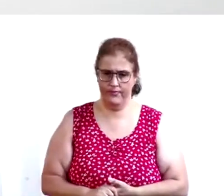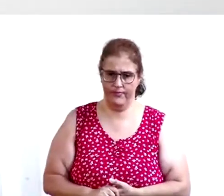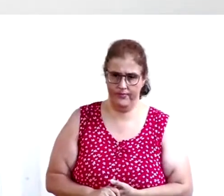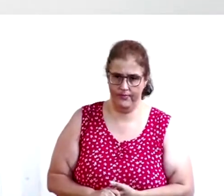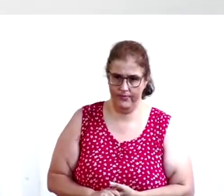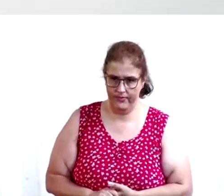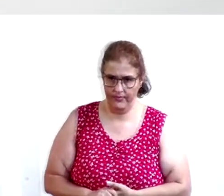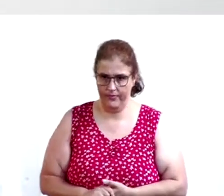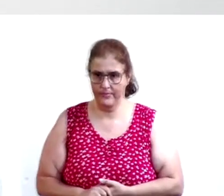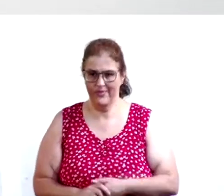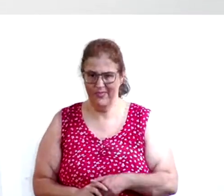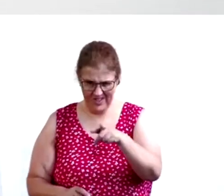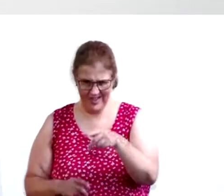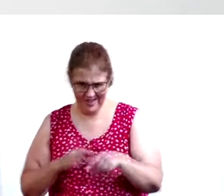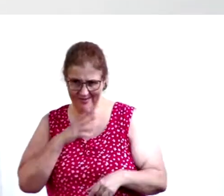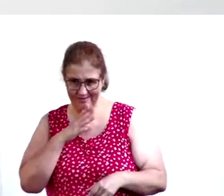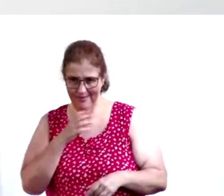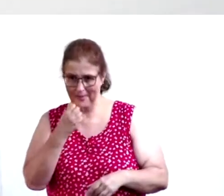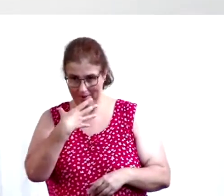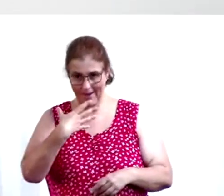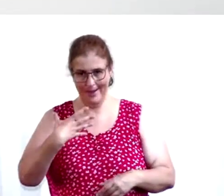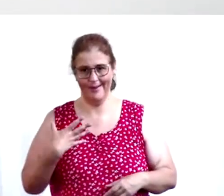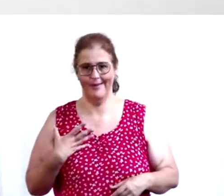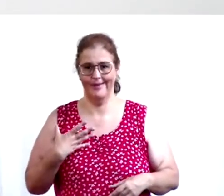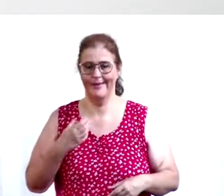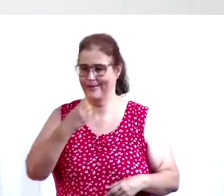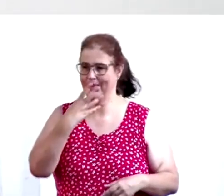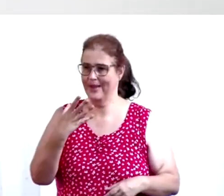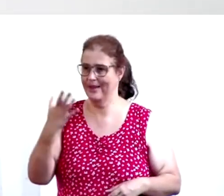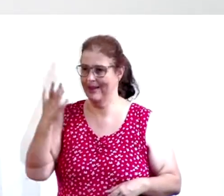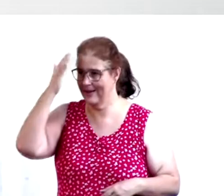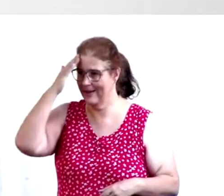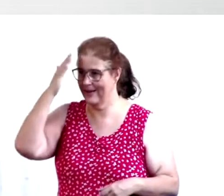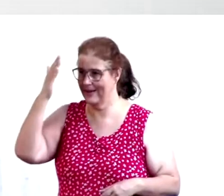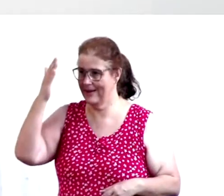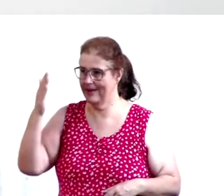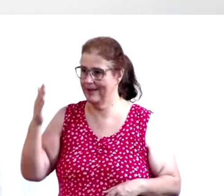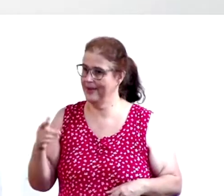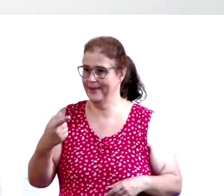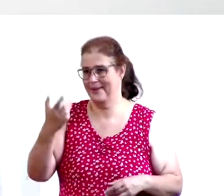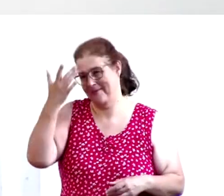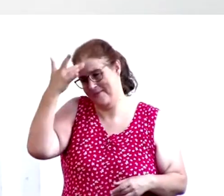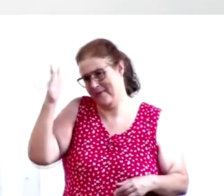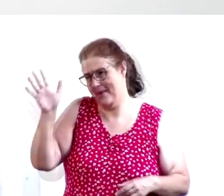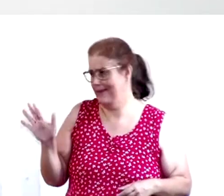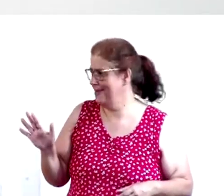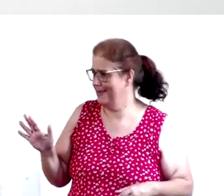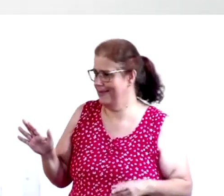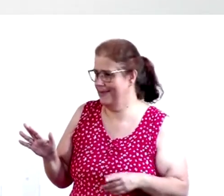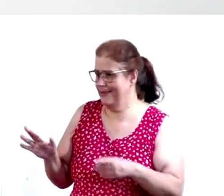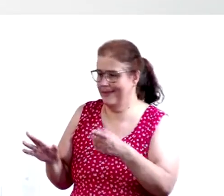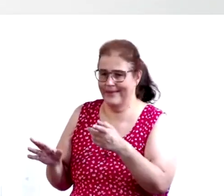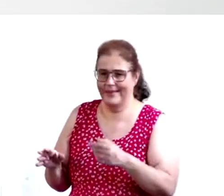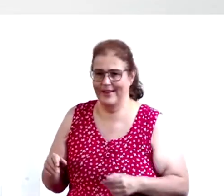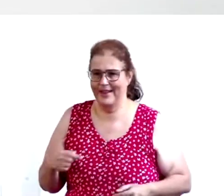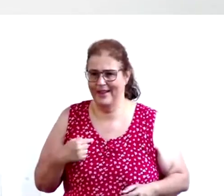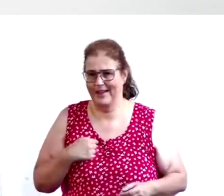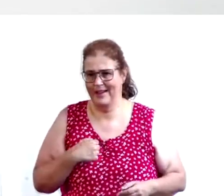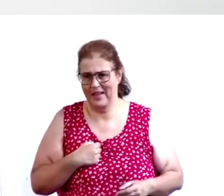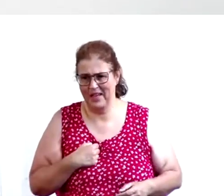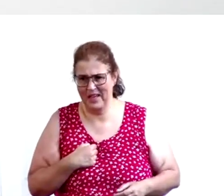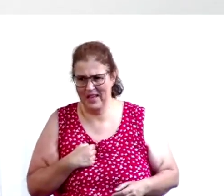Você se sente bem com isso, não se sente? Você não pensa nessa hora: peraí, eu sou crente, mas eu não sou elevado,